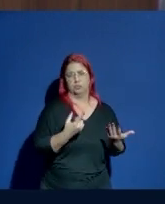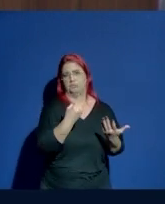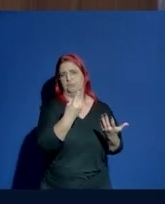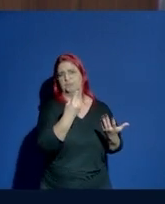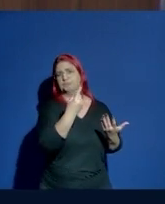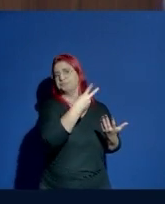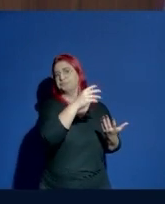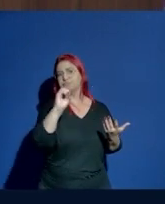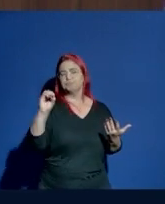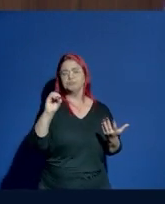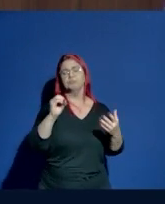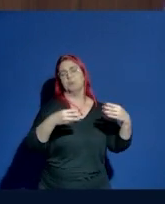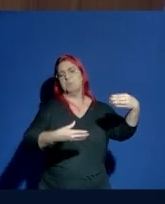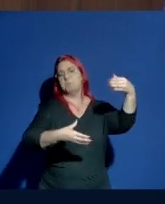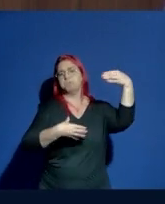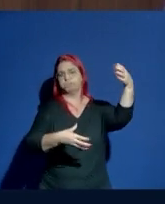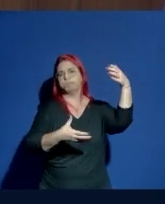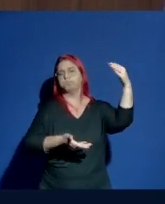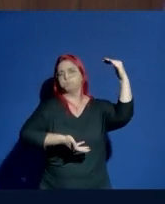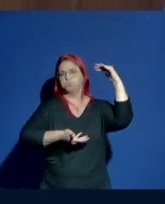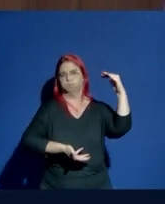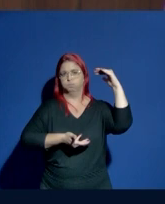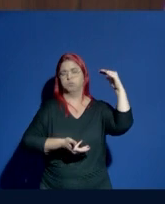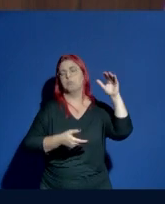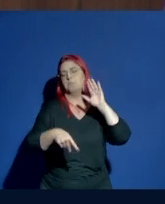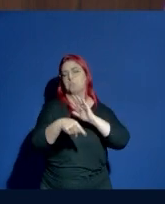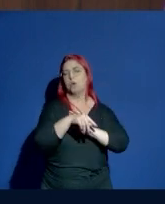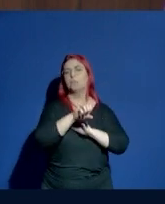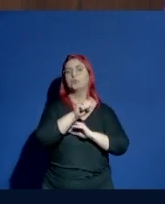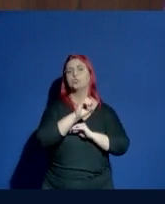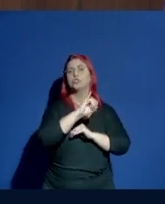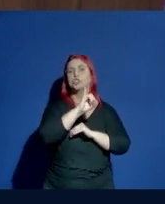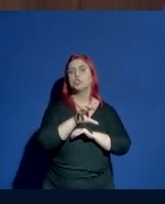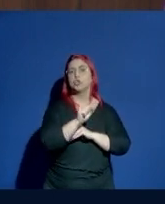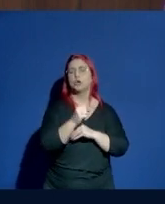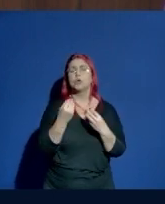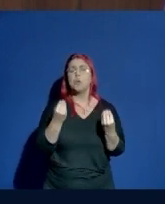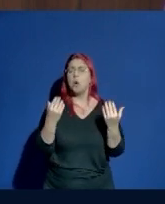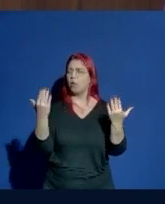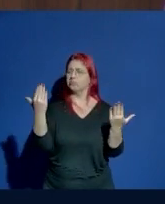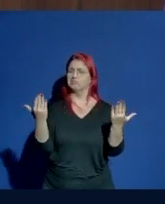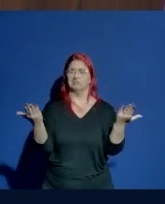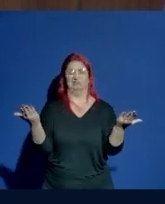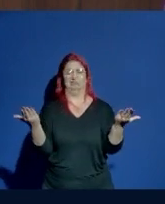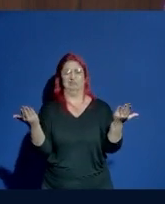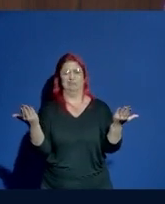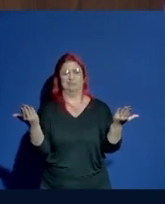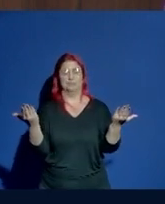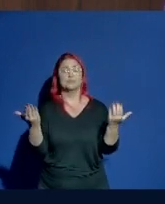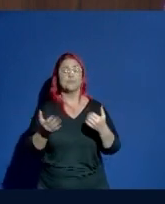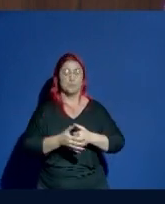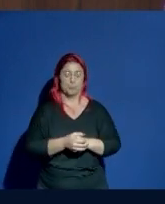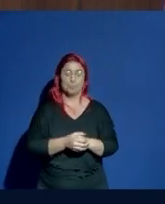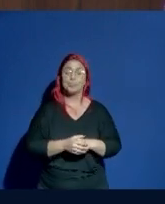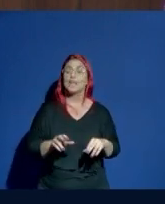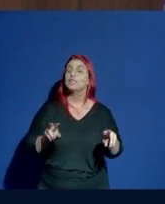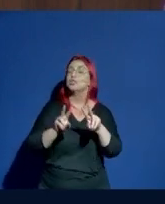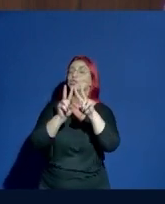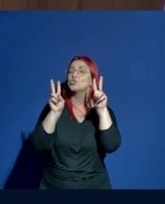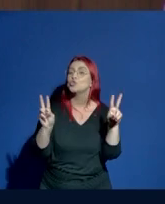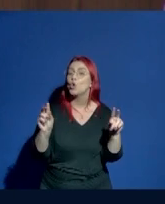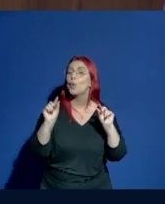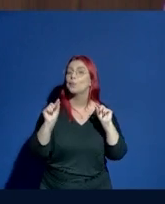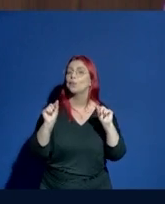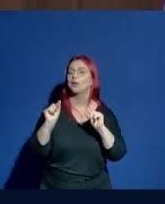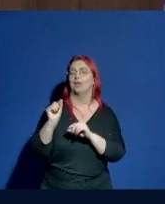de quase 200 sacos de soja. Como que isso é possível? Isso tudo é possível com o conhecimento e